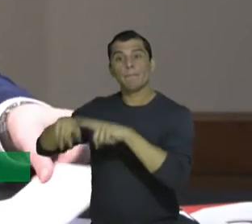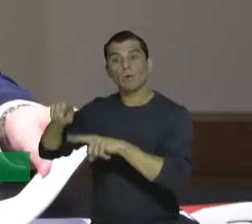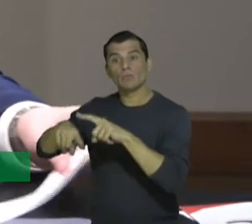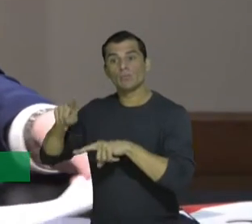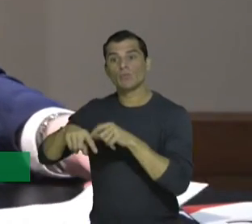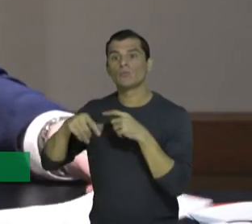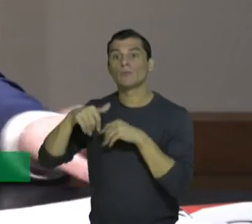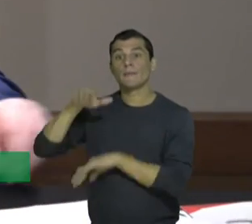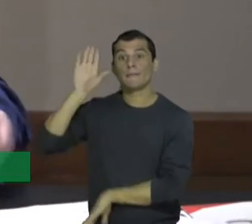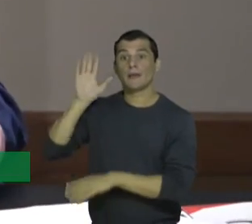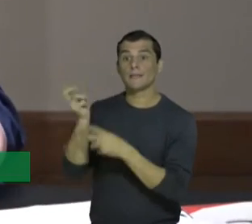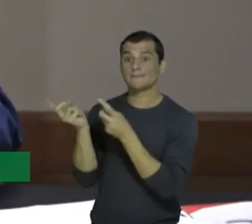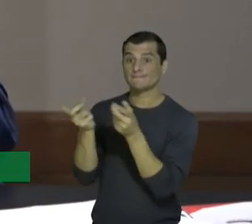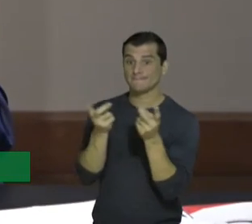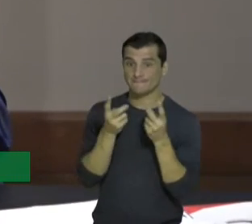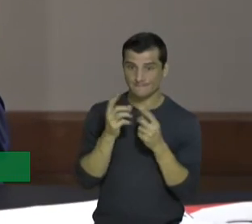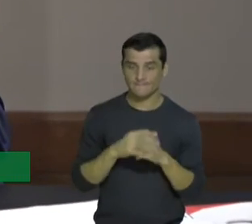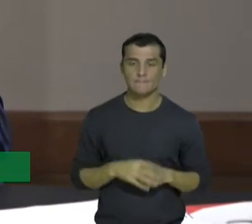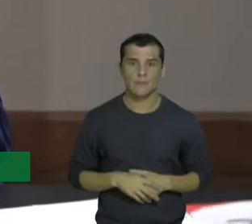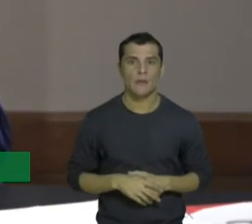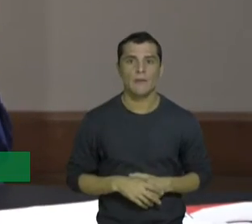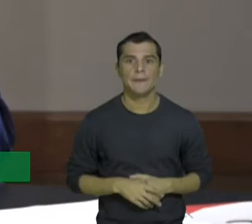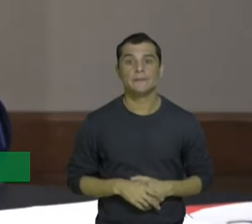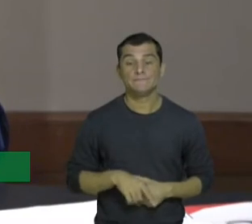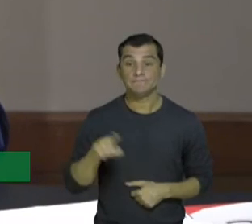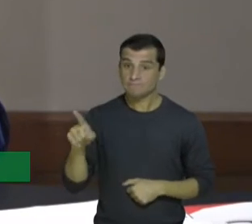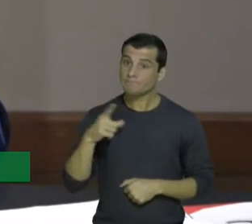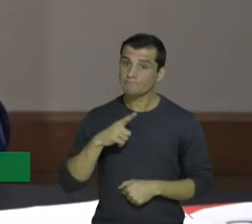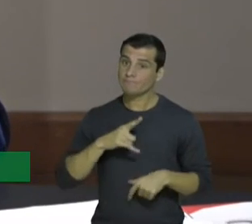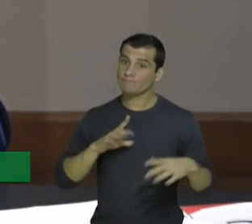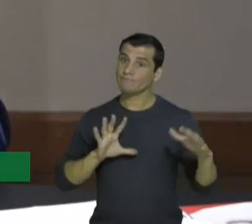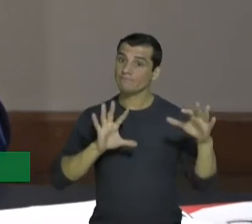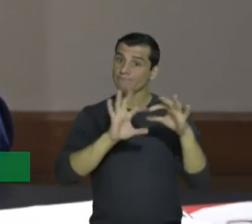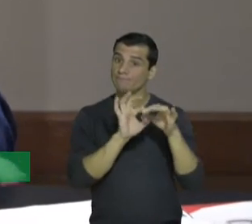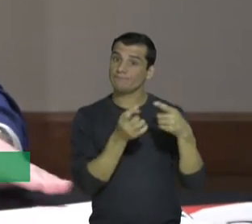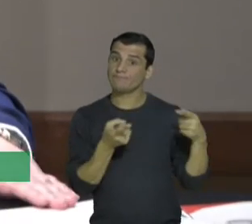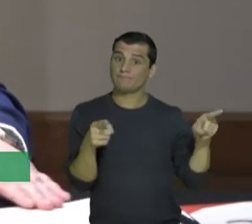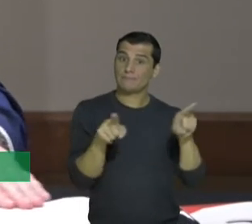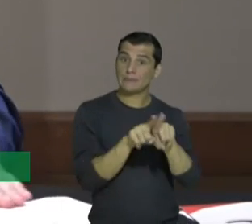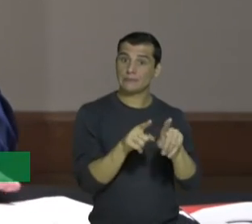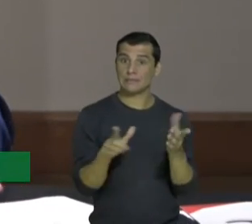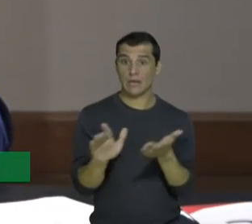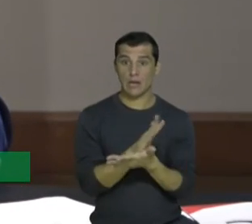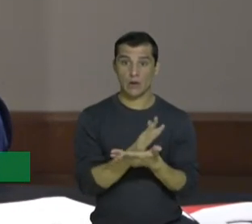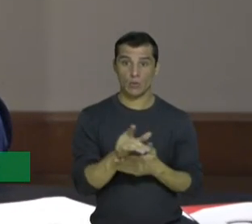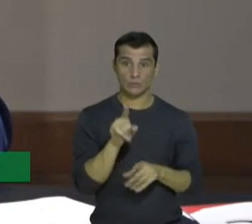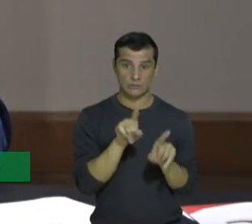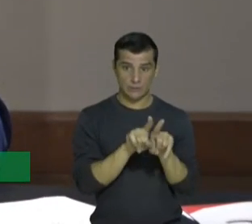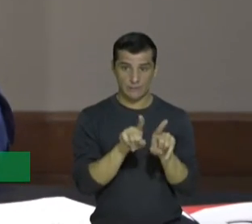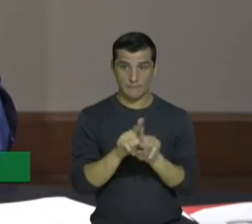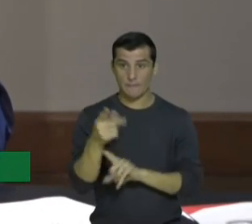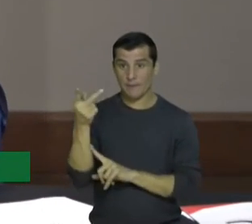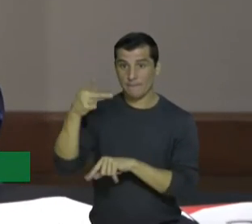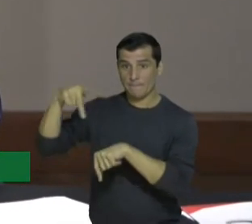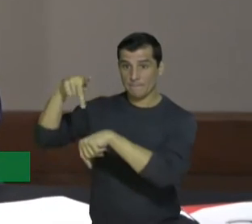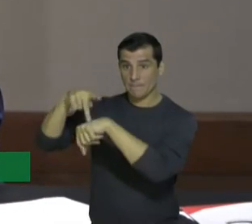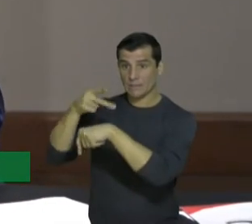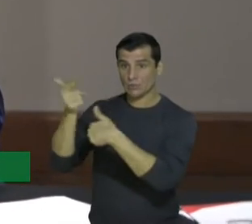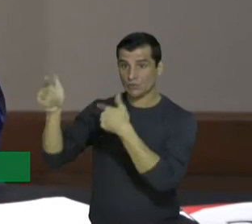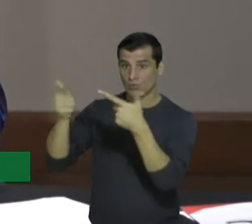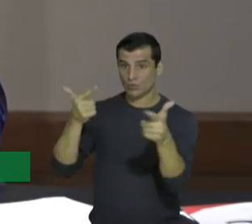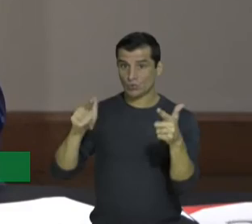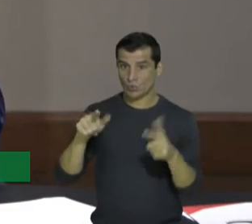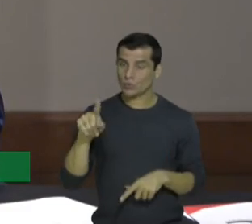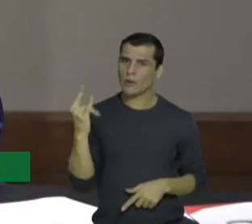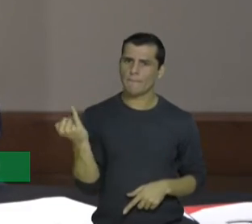essa esses Laços que nós temos também com outros países são importantíssimos pra gente conseguir